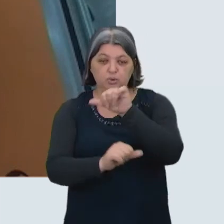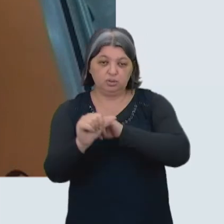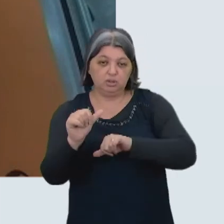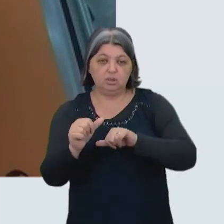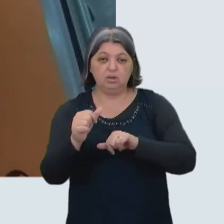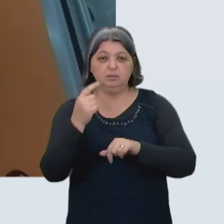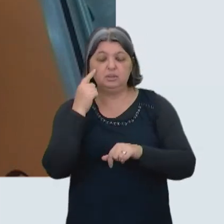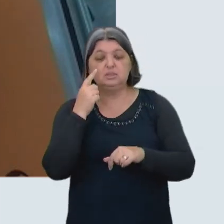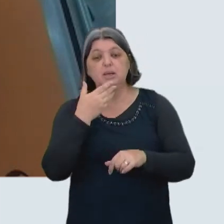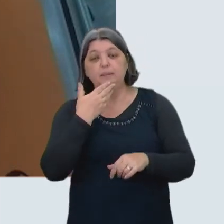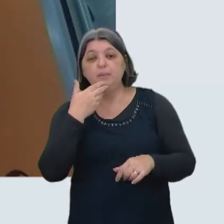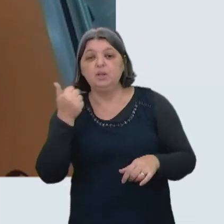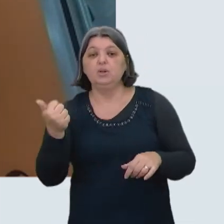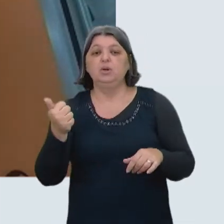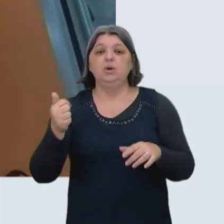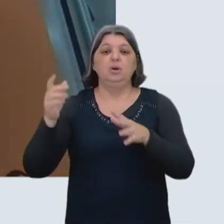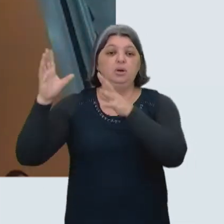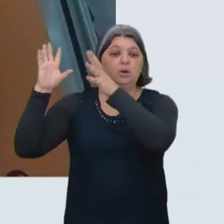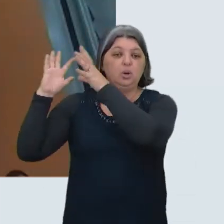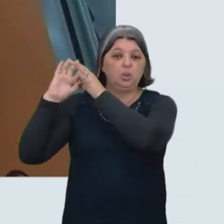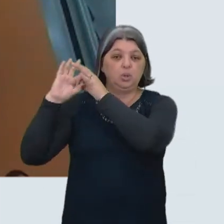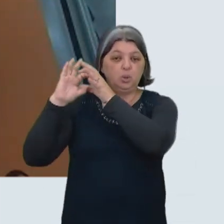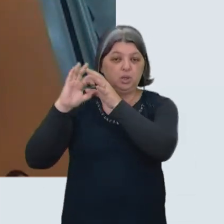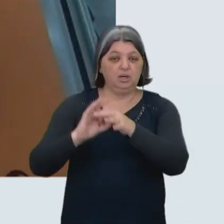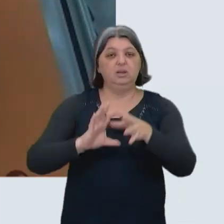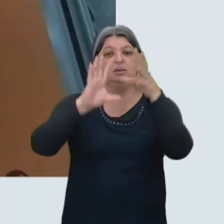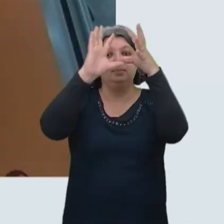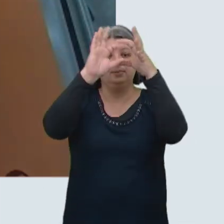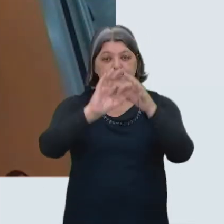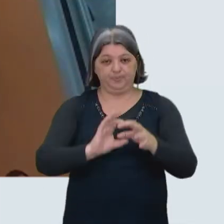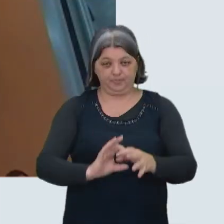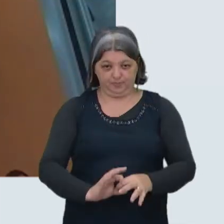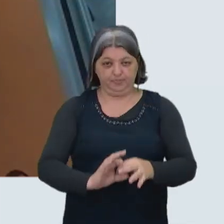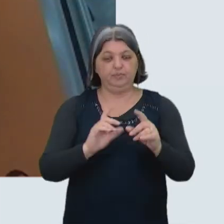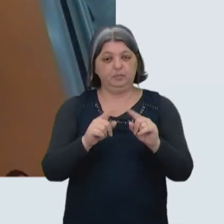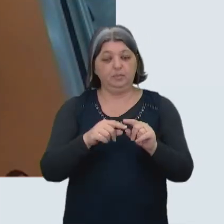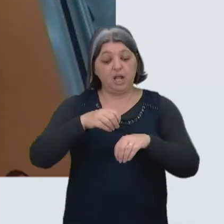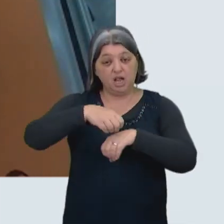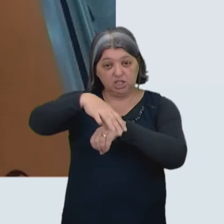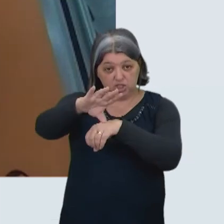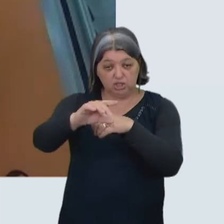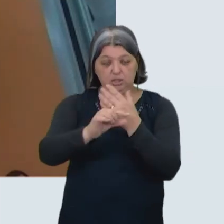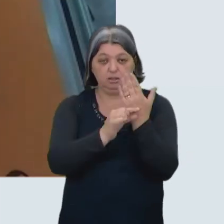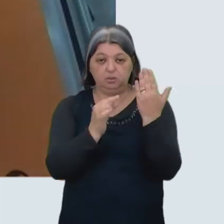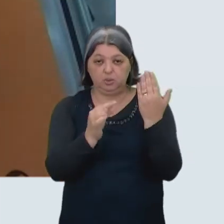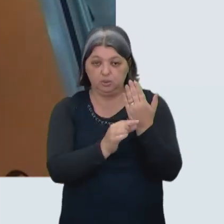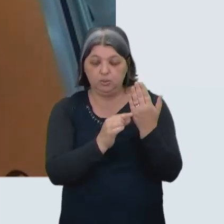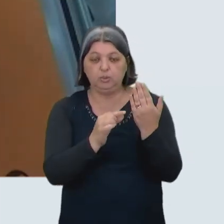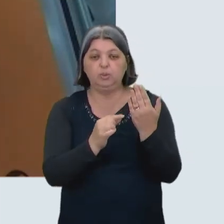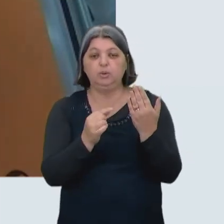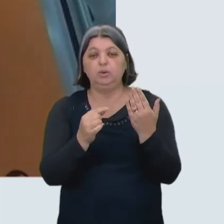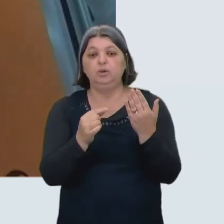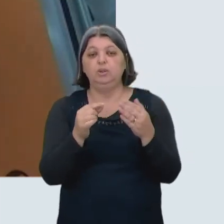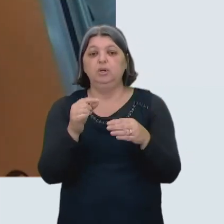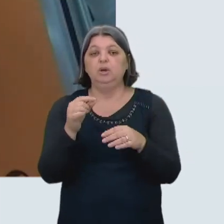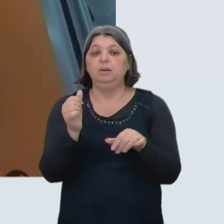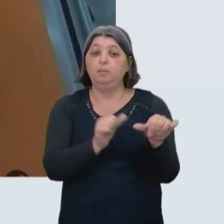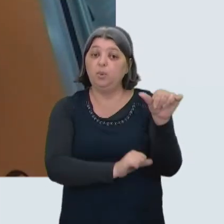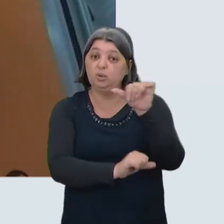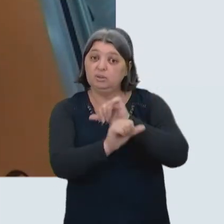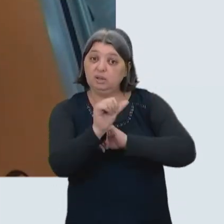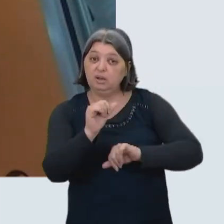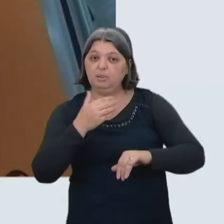melhor coerência e coesão, né, sugerindo ao autor alguma modificação no texto para